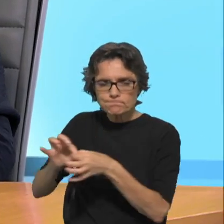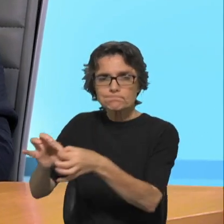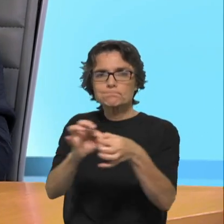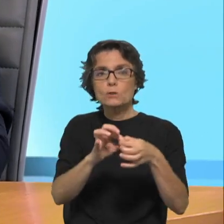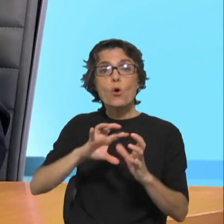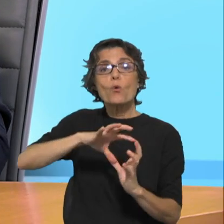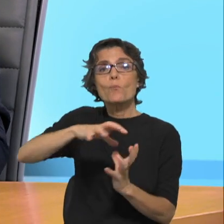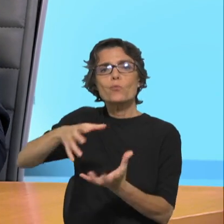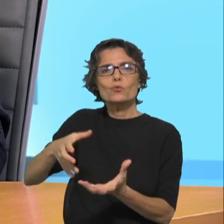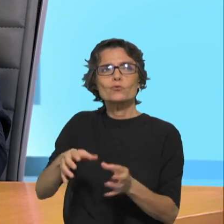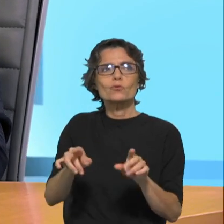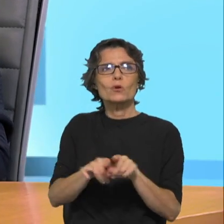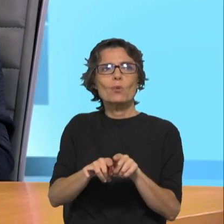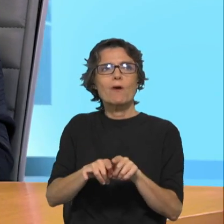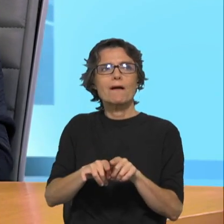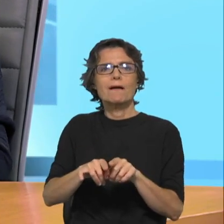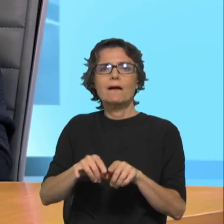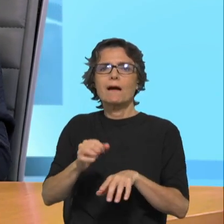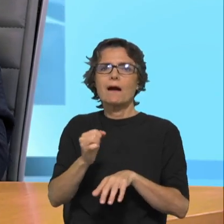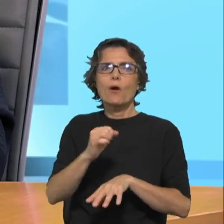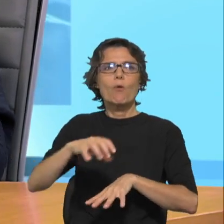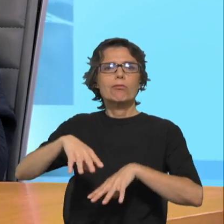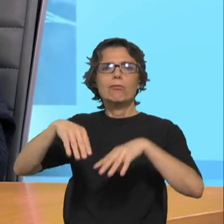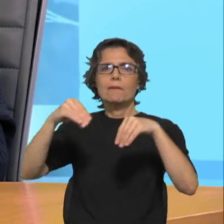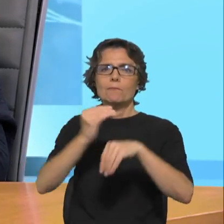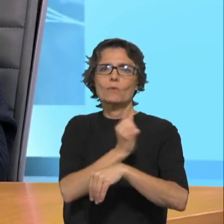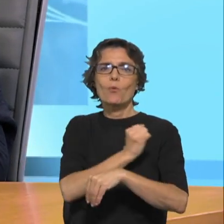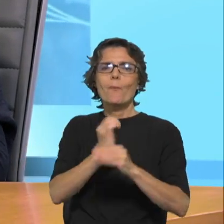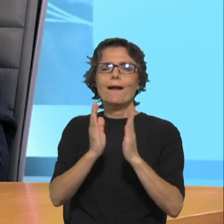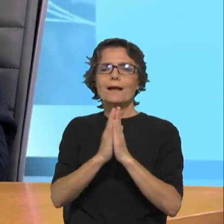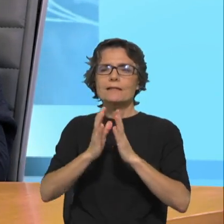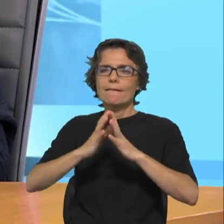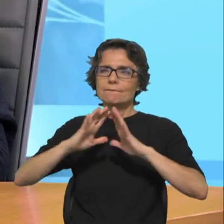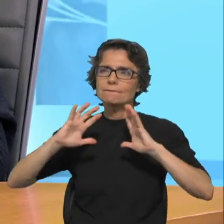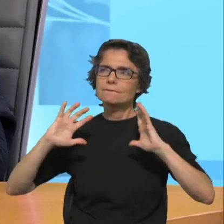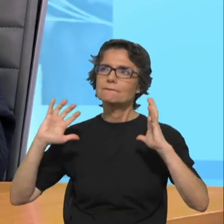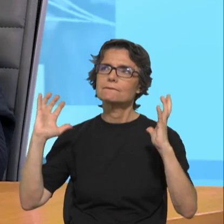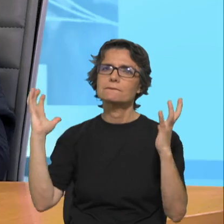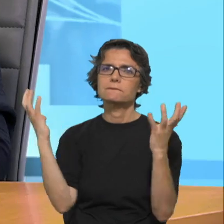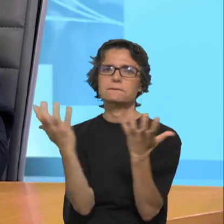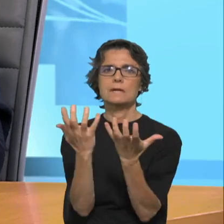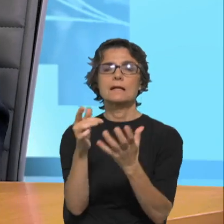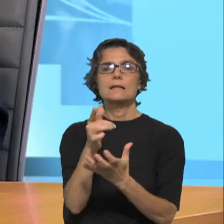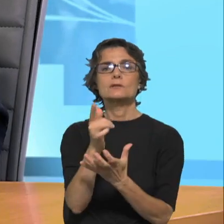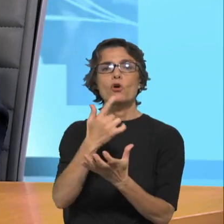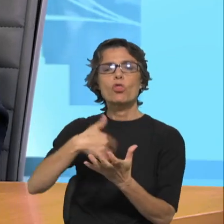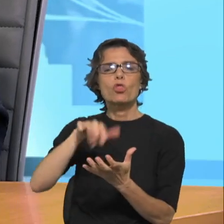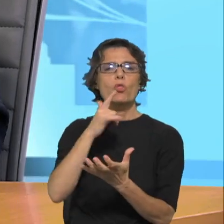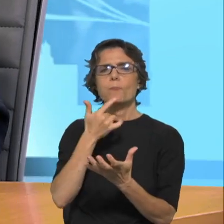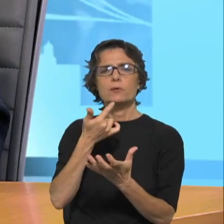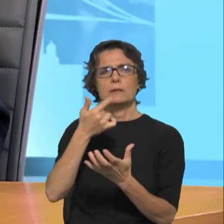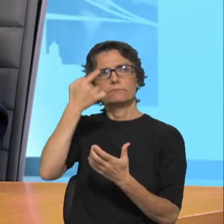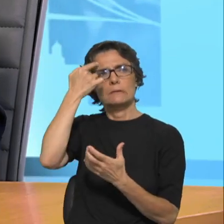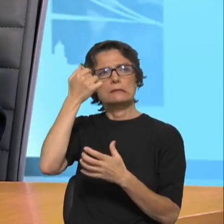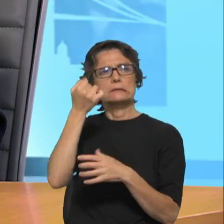templo. E esta palavra templo não pode ser, como é que eu ia dizer, não pode ser afunilada